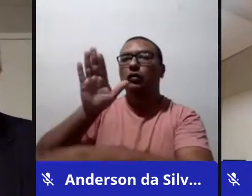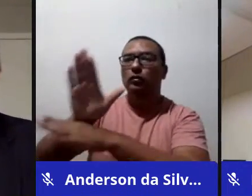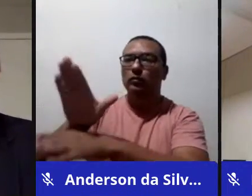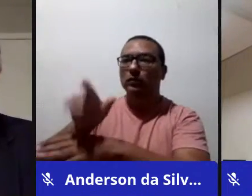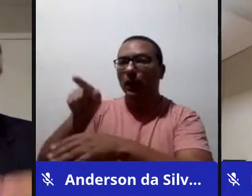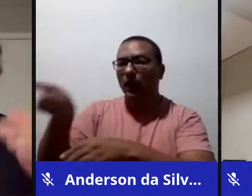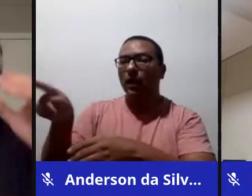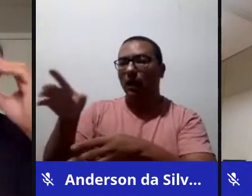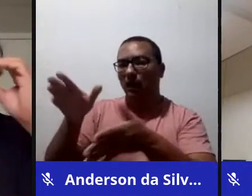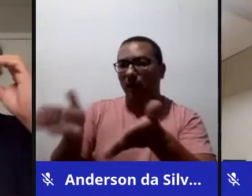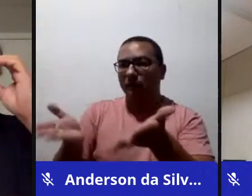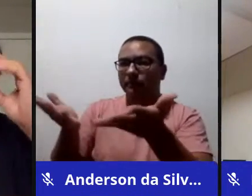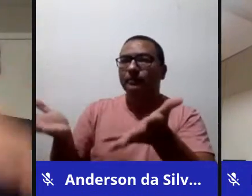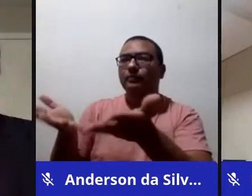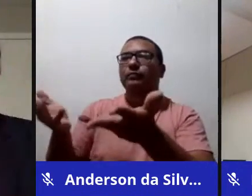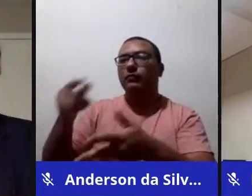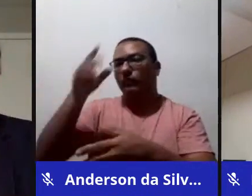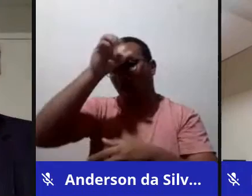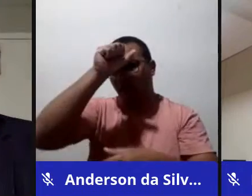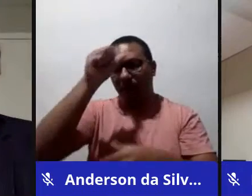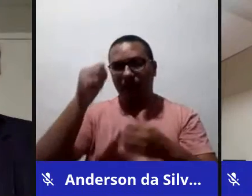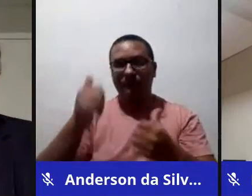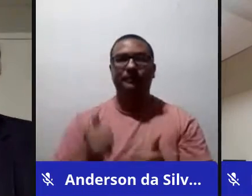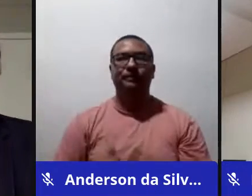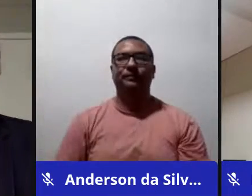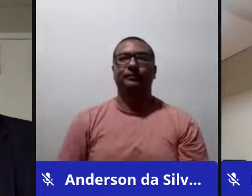aprendizagem. Objetivamente, é isso.